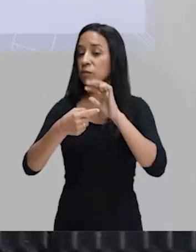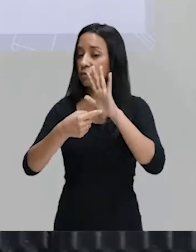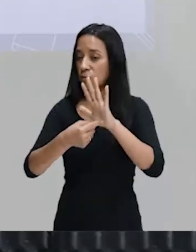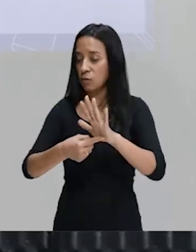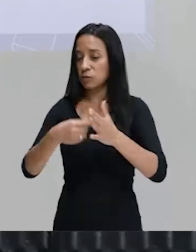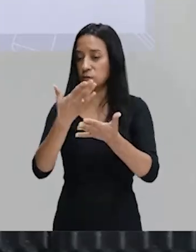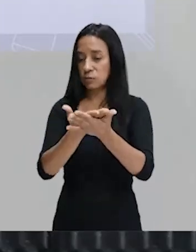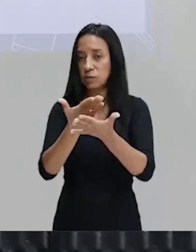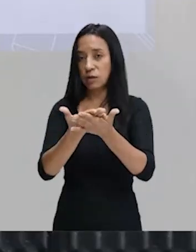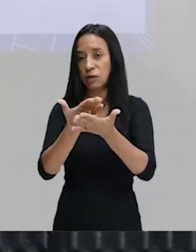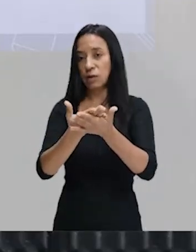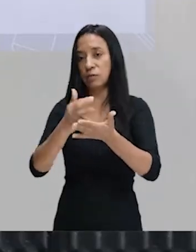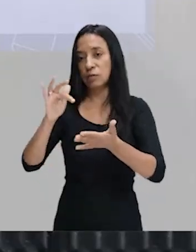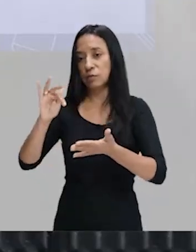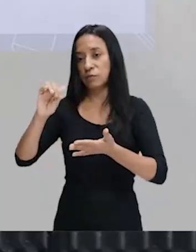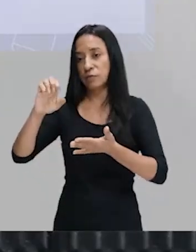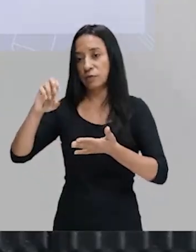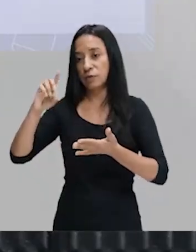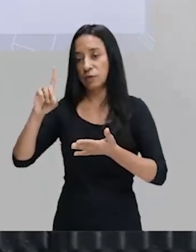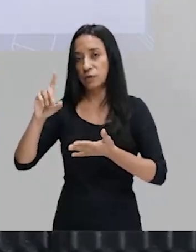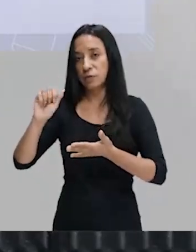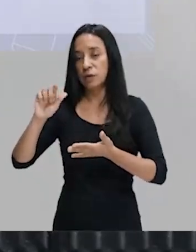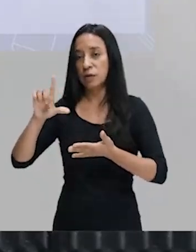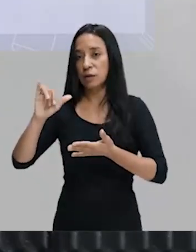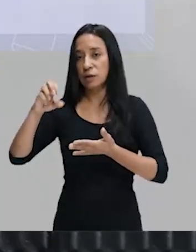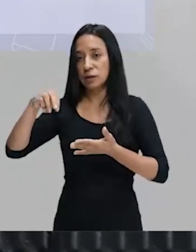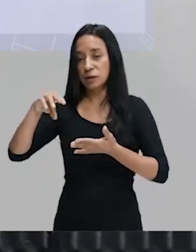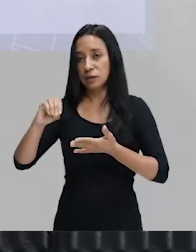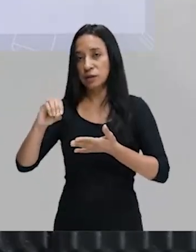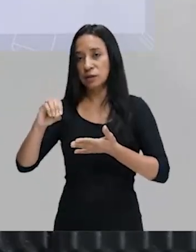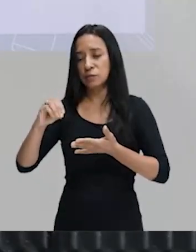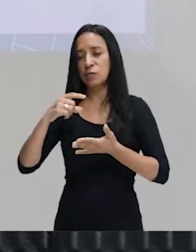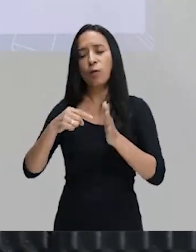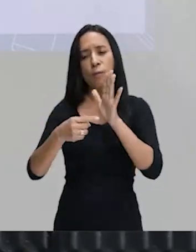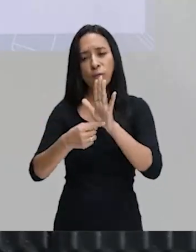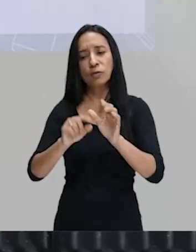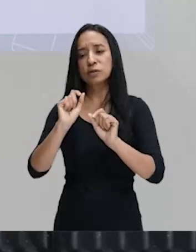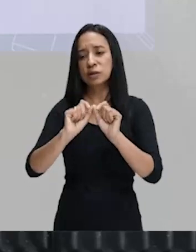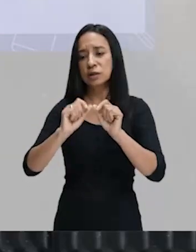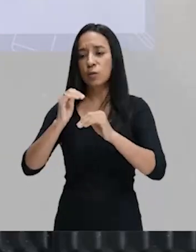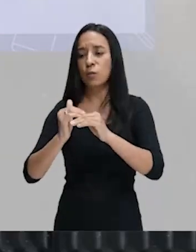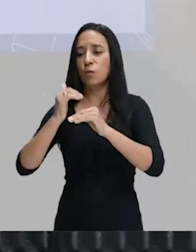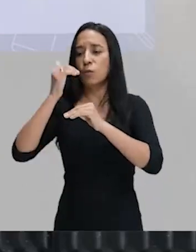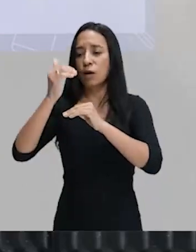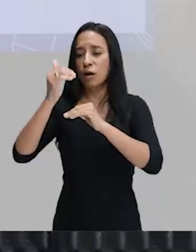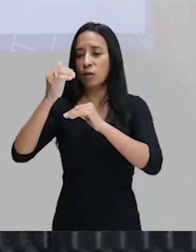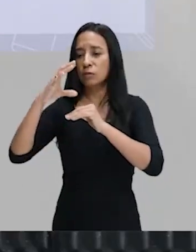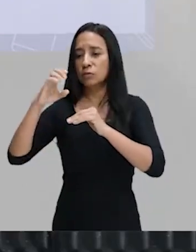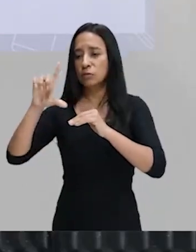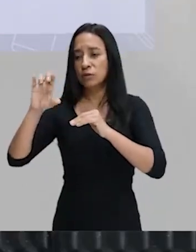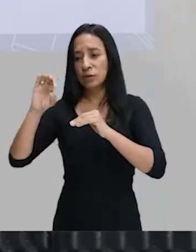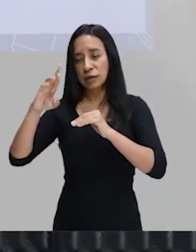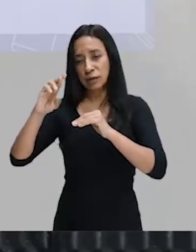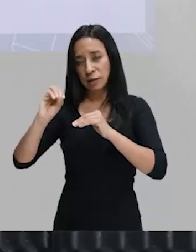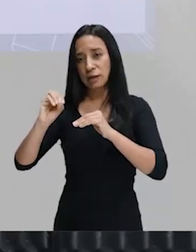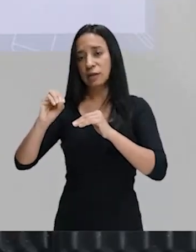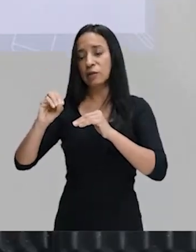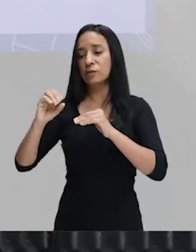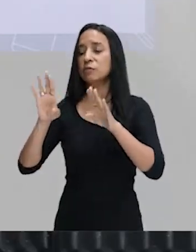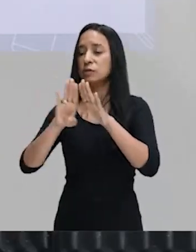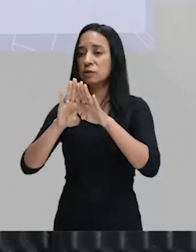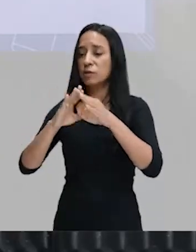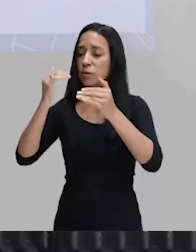exemplo, assim, ó, existe o alto clero e o baixo clero. Existe a alta nobreza e a